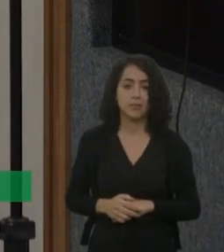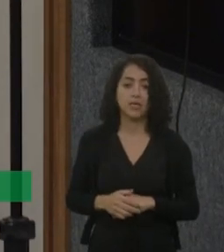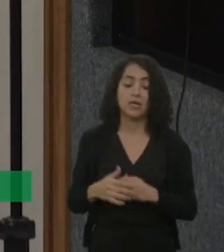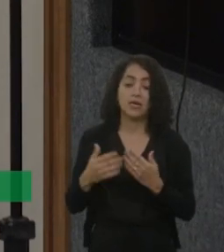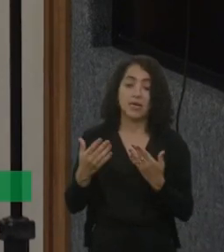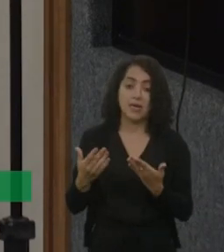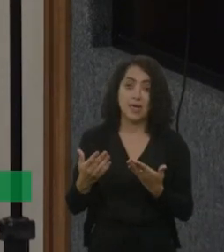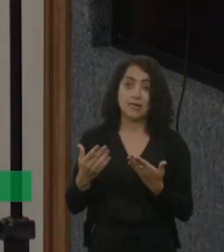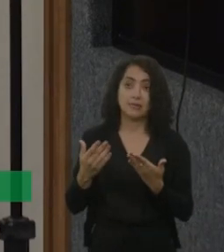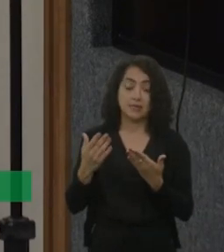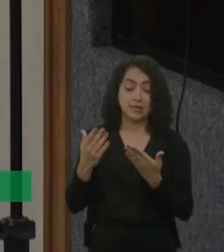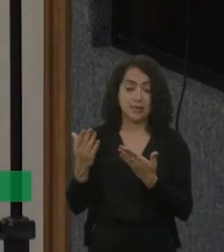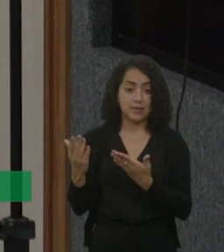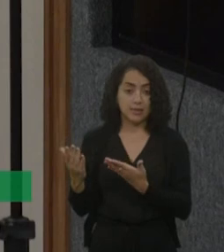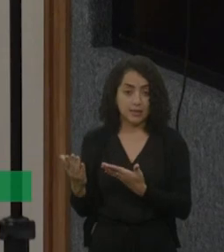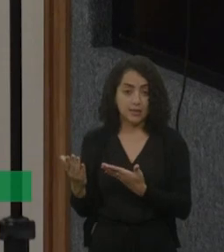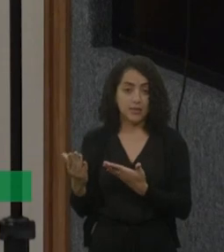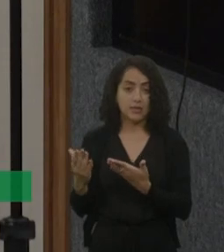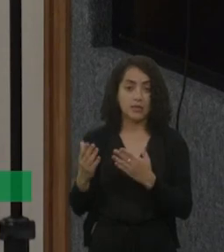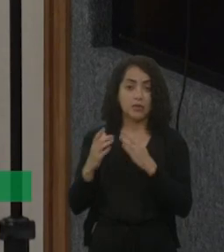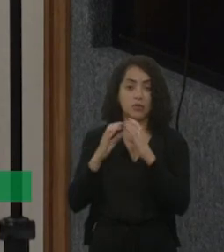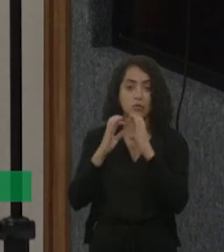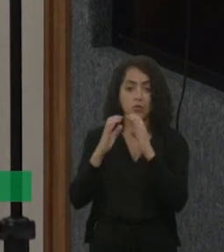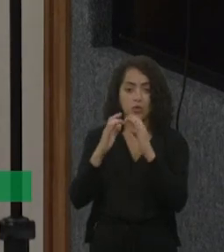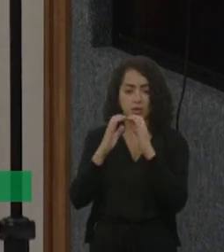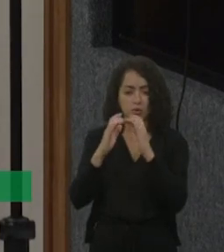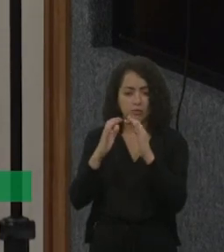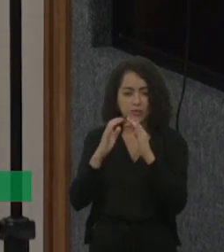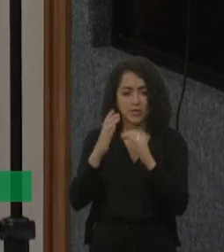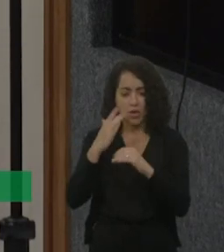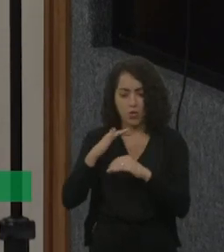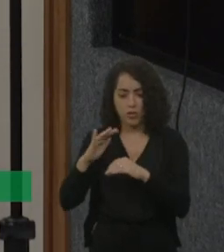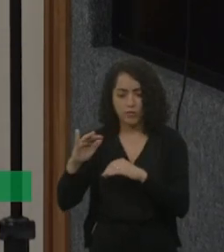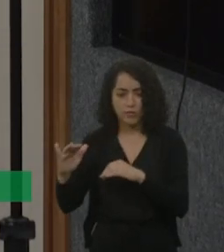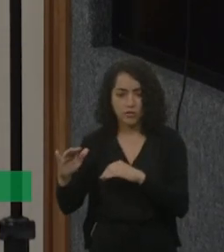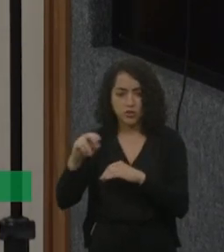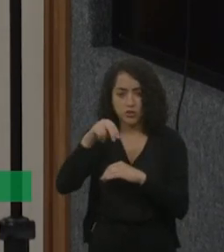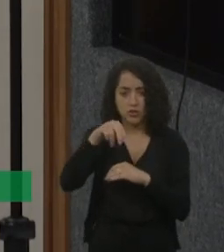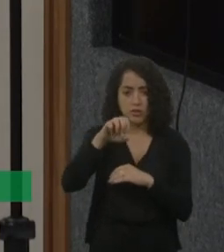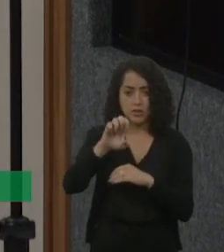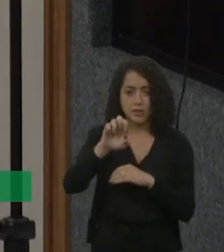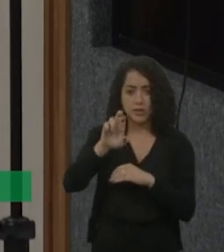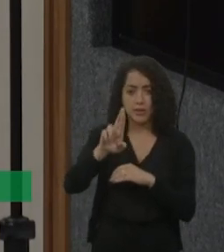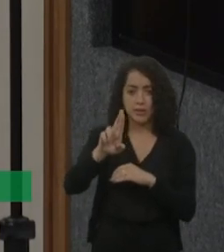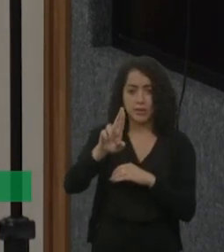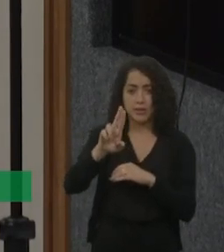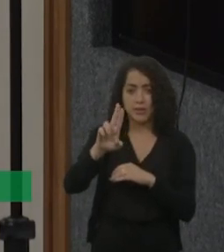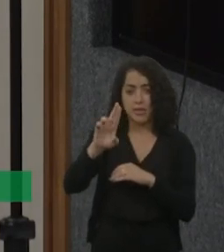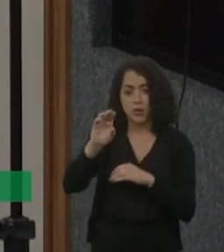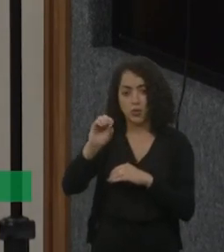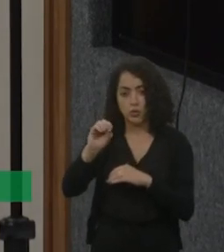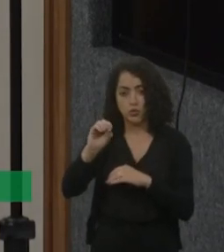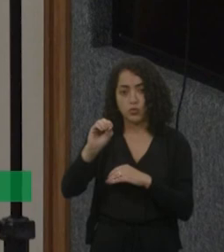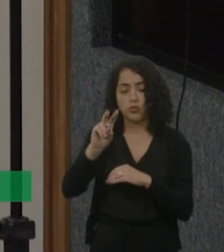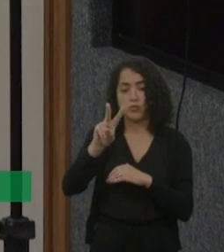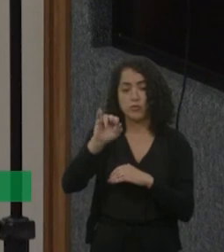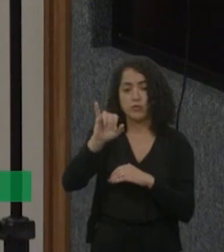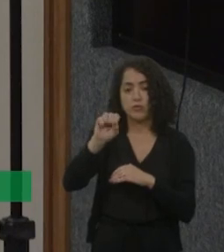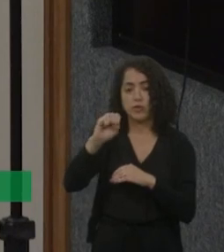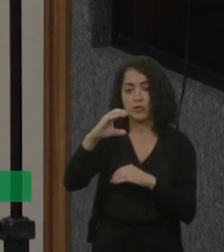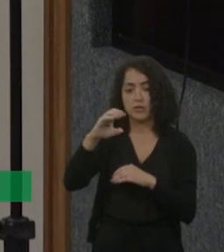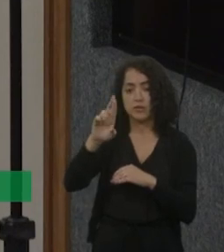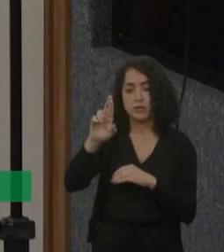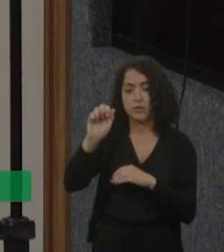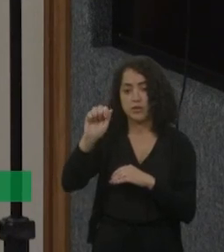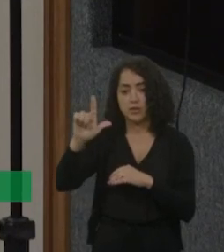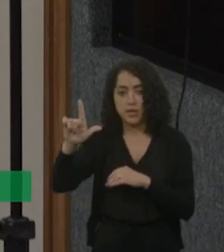Essa aqui é a forma neurovisceral infantil. Então, o tipo de colesterol desse tipo genético é aquele colesterol